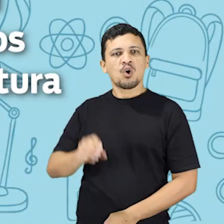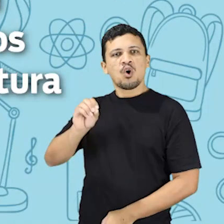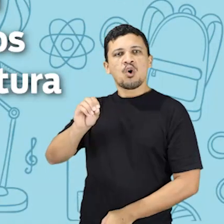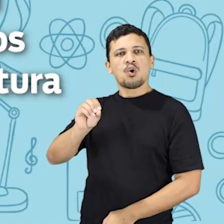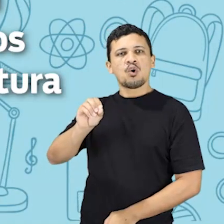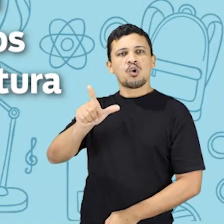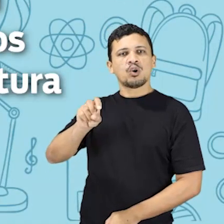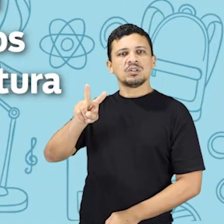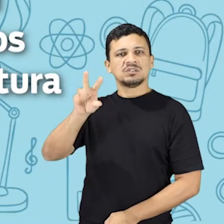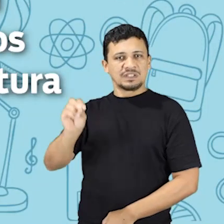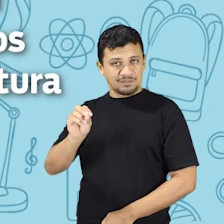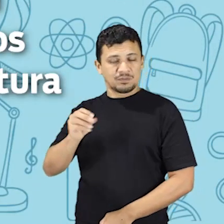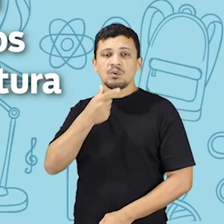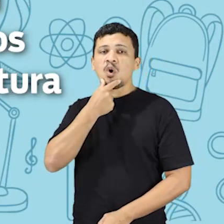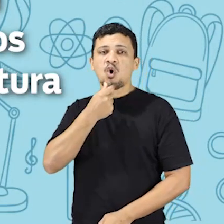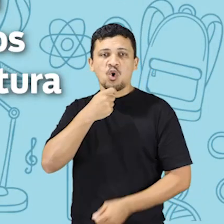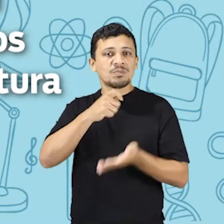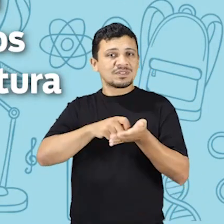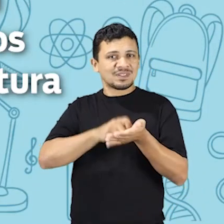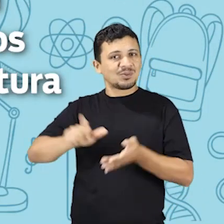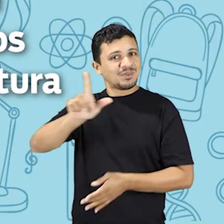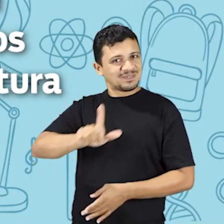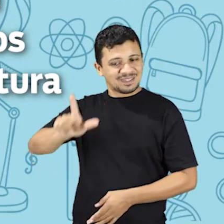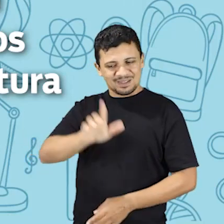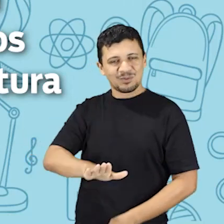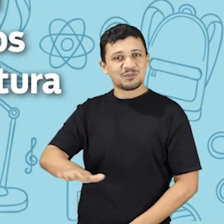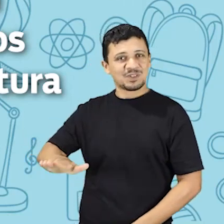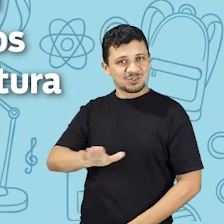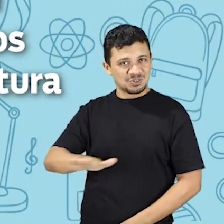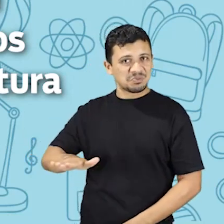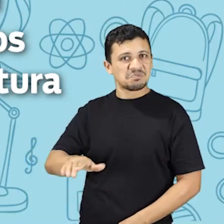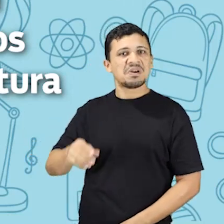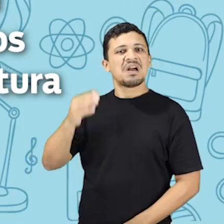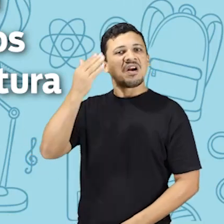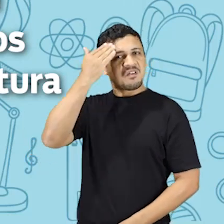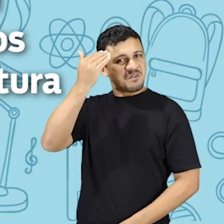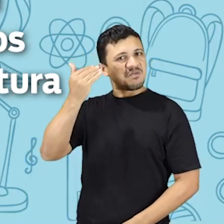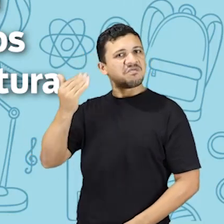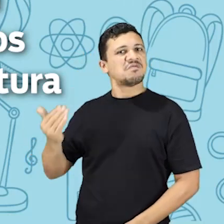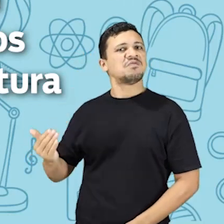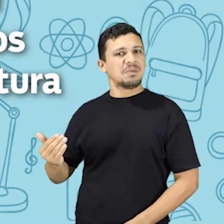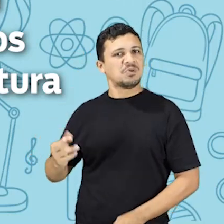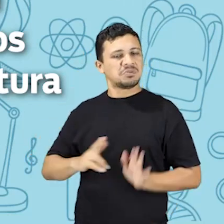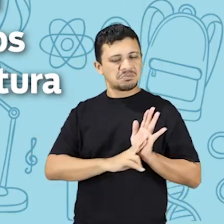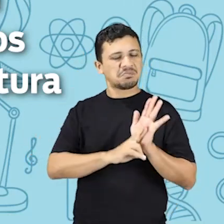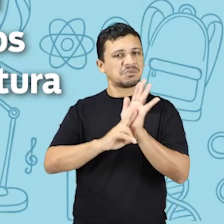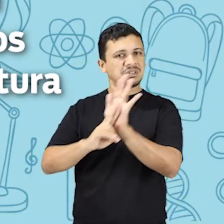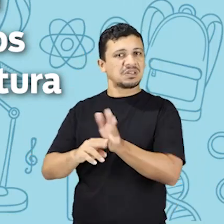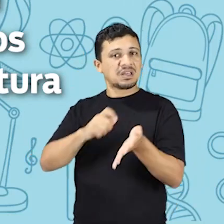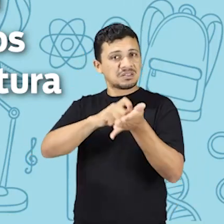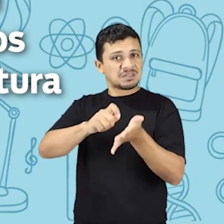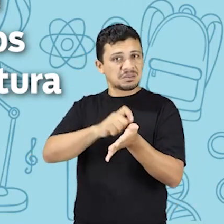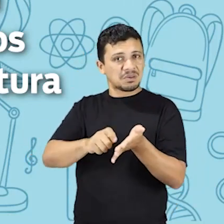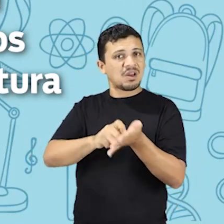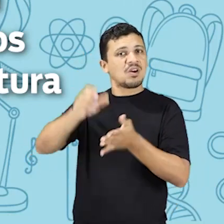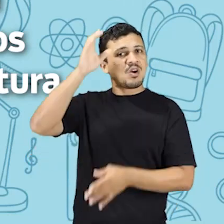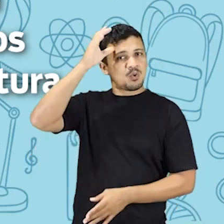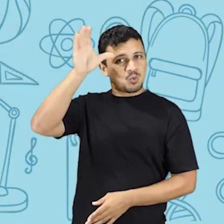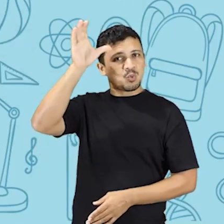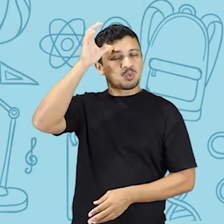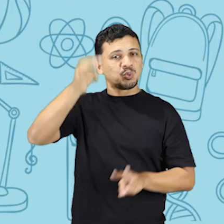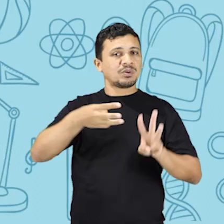Olívio Jacupé, escritor de literatura infantil, é um dos mais renomados e representativos escritores da cultura